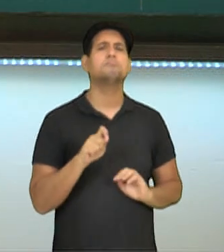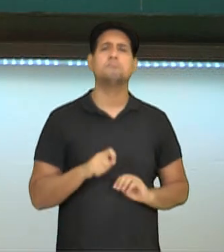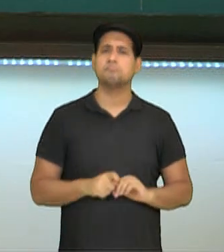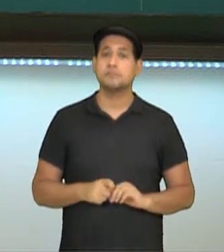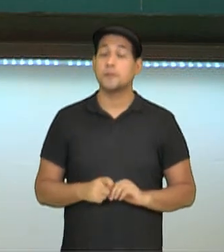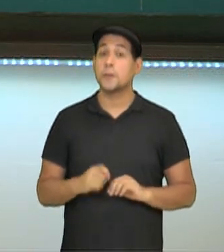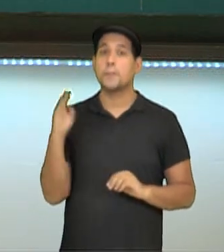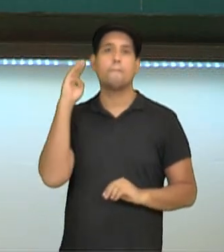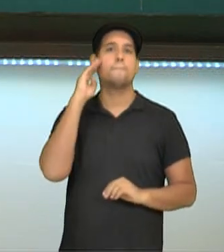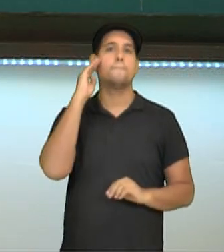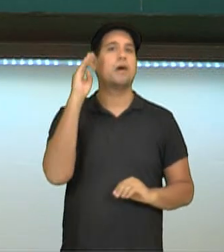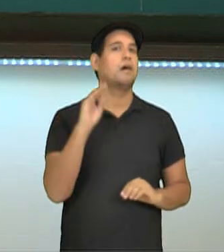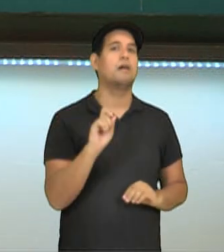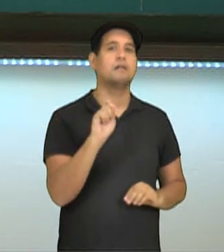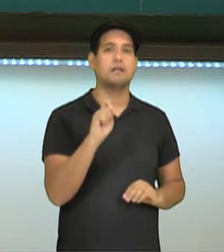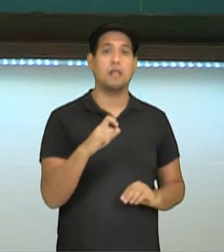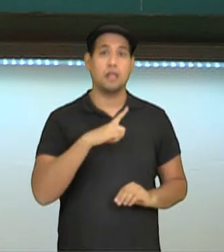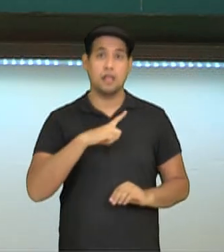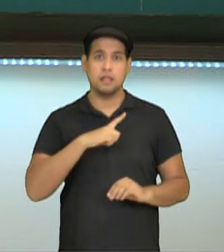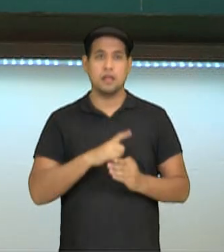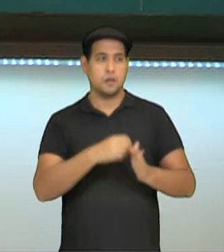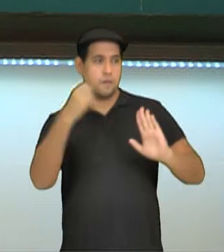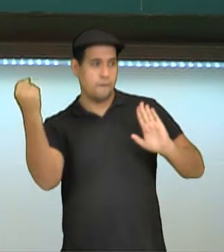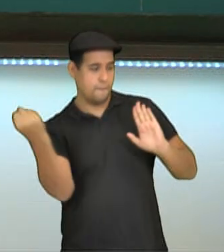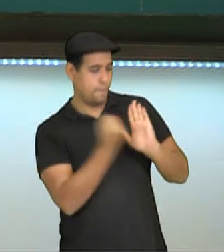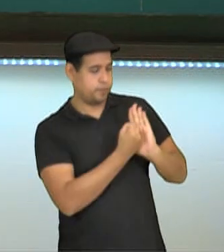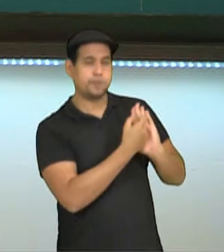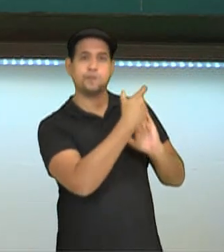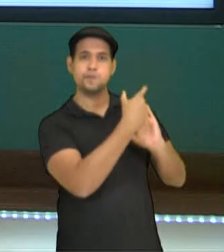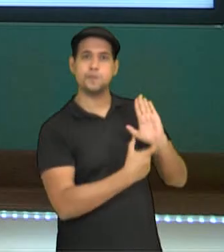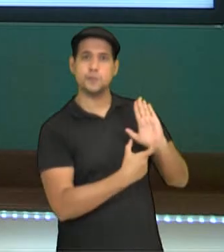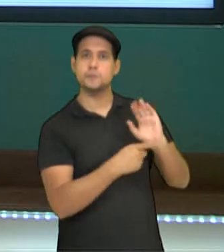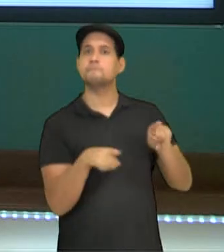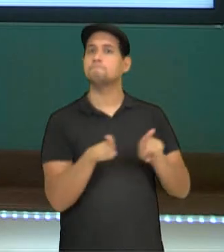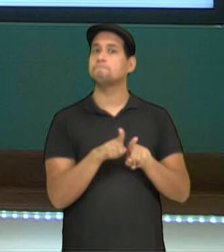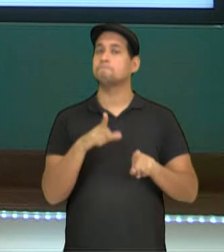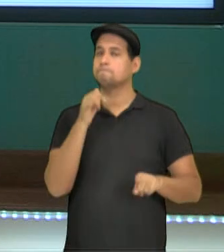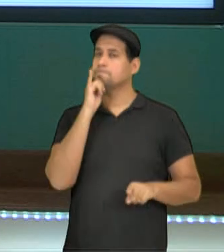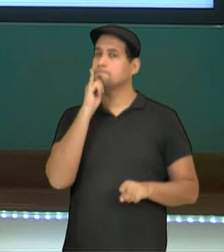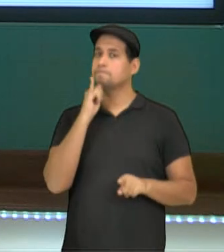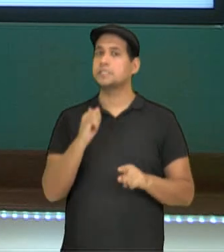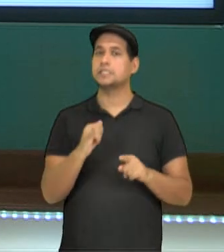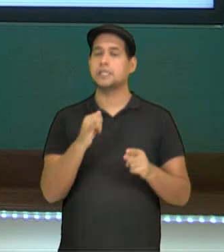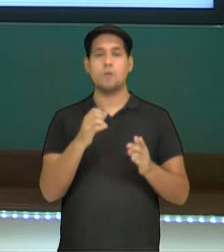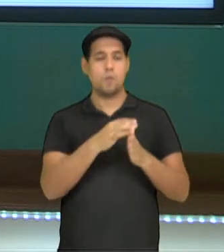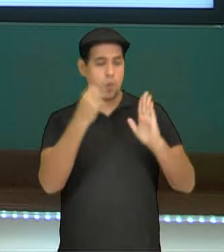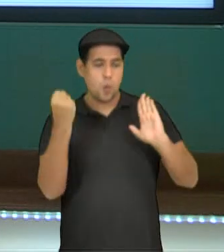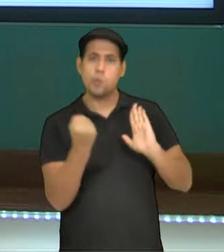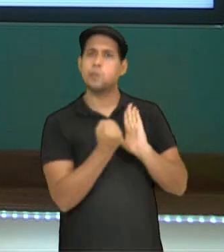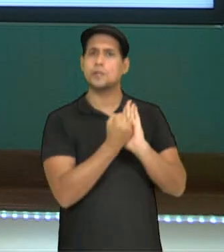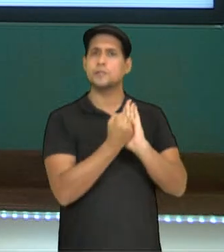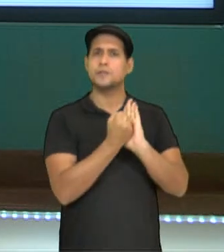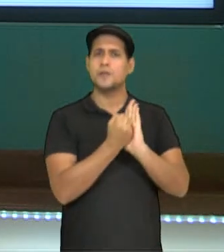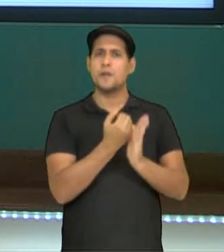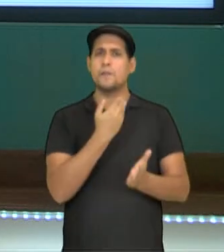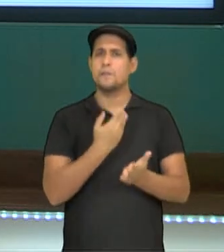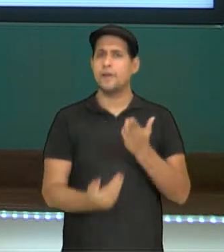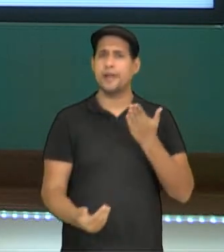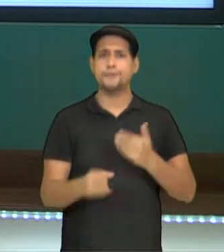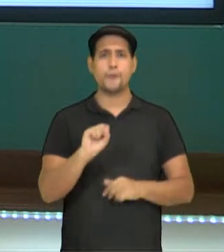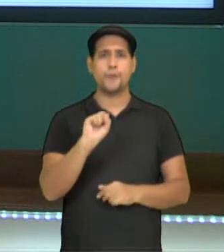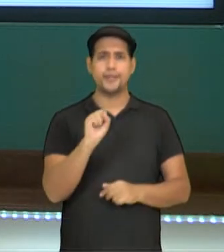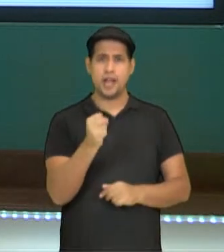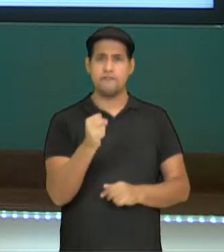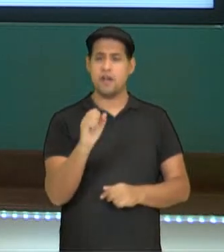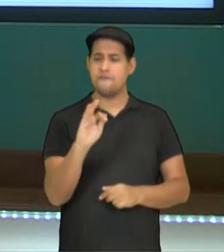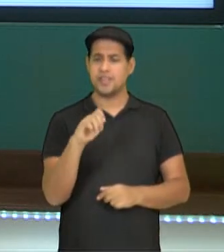Quando, principalmente, ela ganha títulos. Uma equipe que perde numas oitavas de final, por exemplo, não tem a sua imagem ali